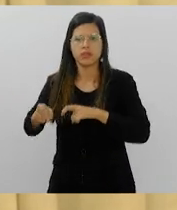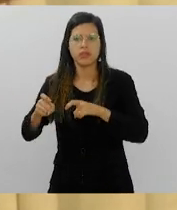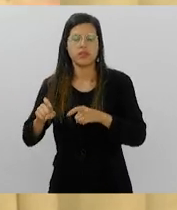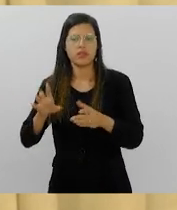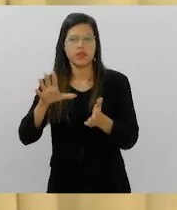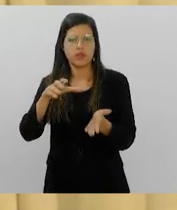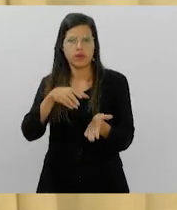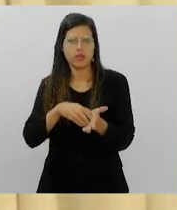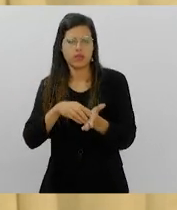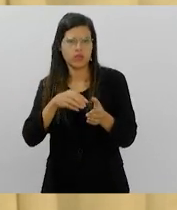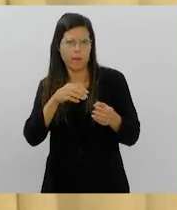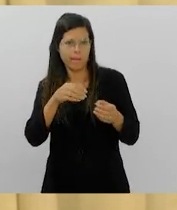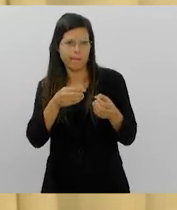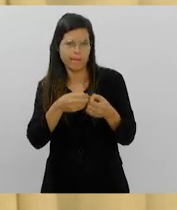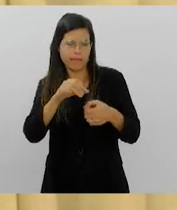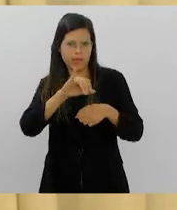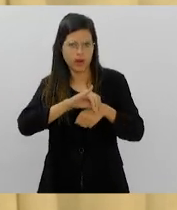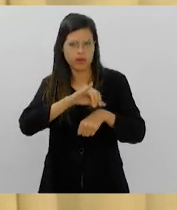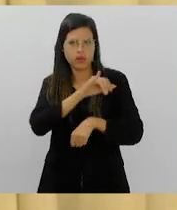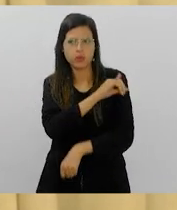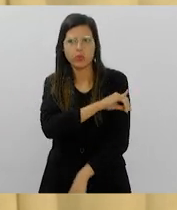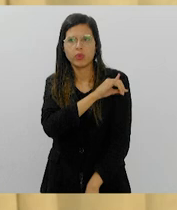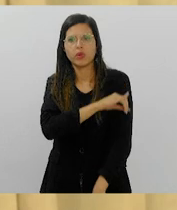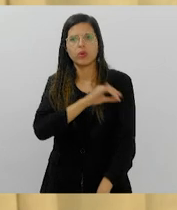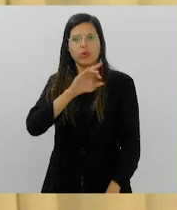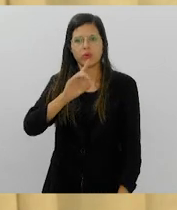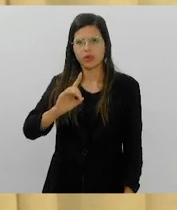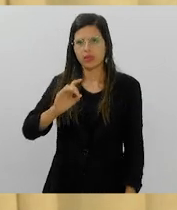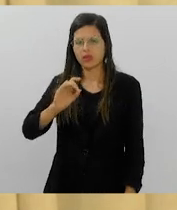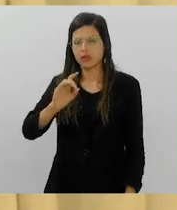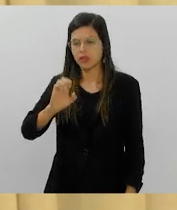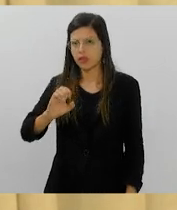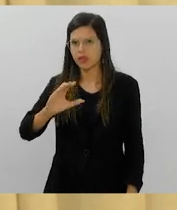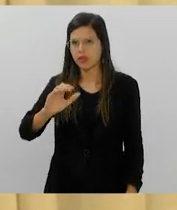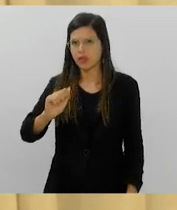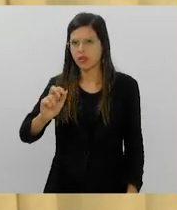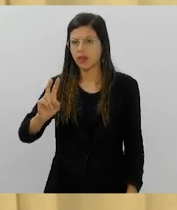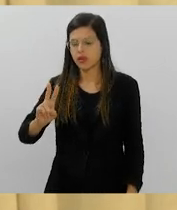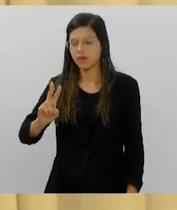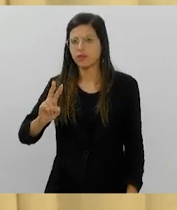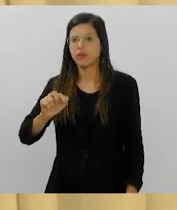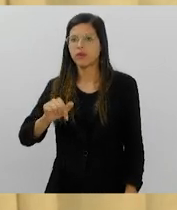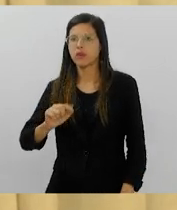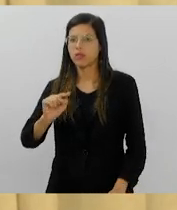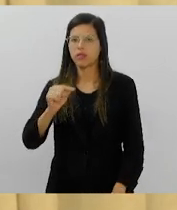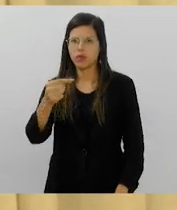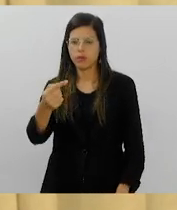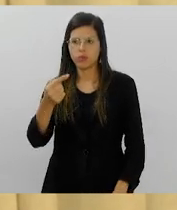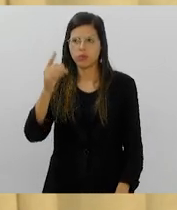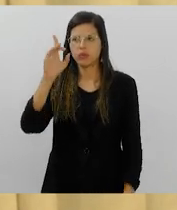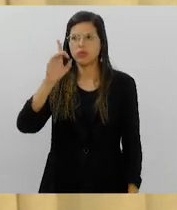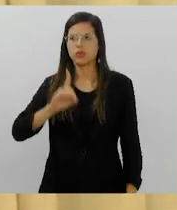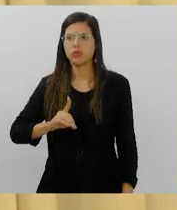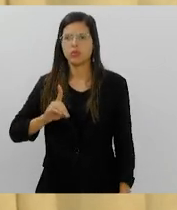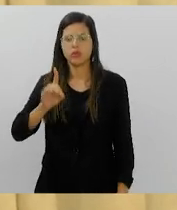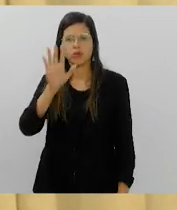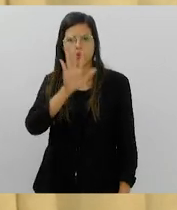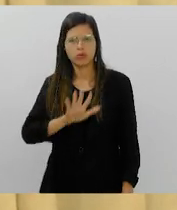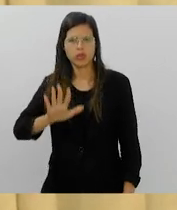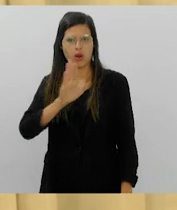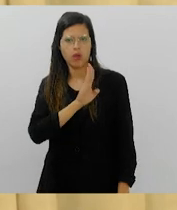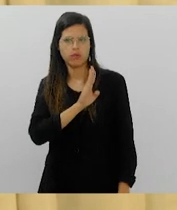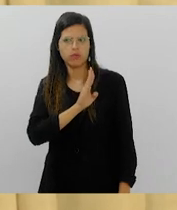metropolitana. A DECAV é um atendimento exclusivo na capital do Rio de Janeiro. E depois eu estava como diretor-geral da